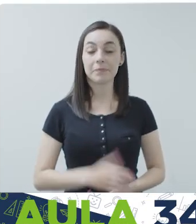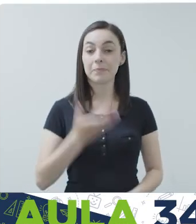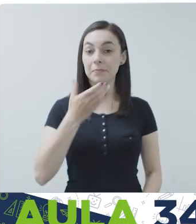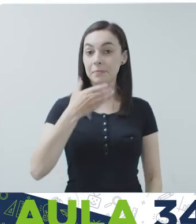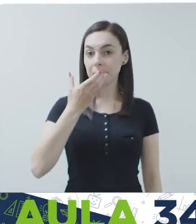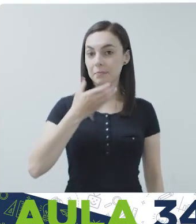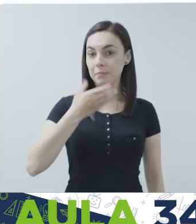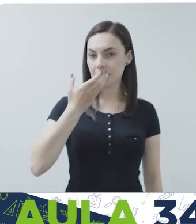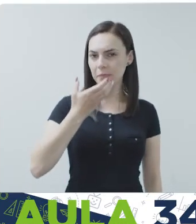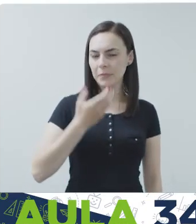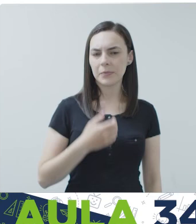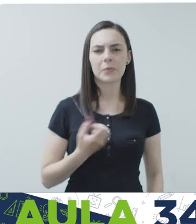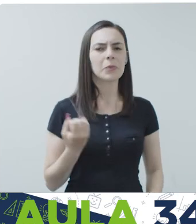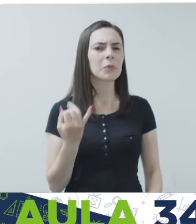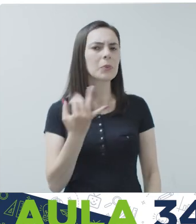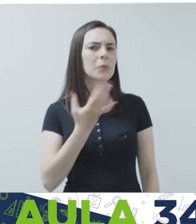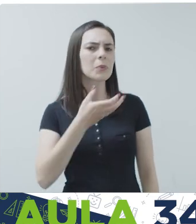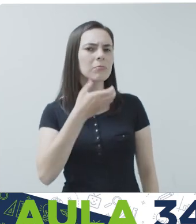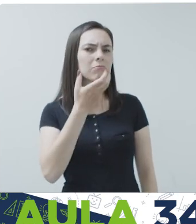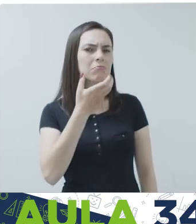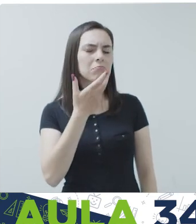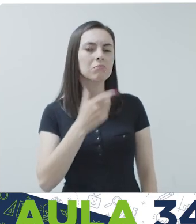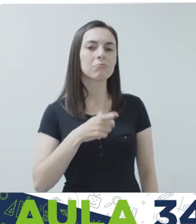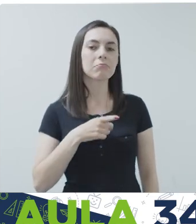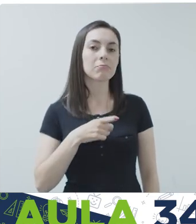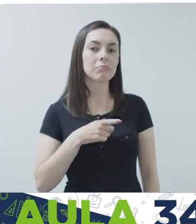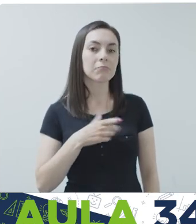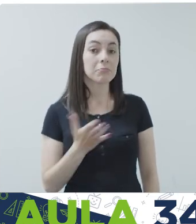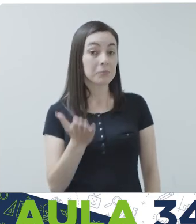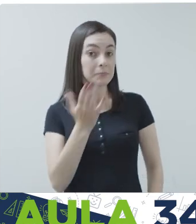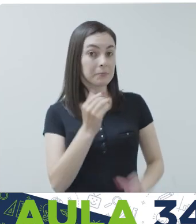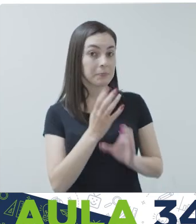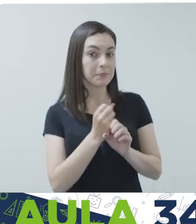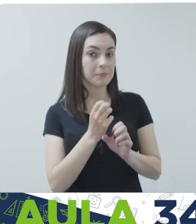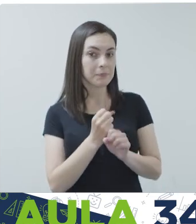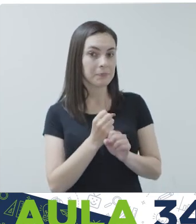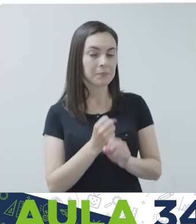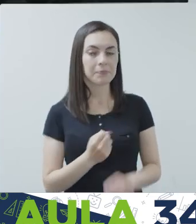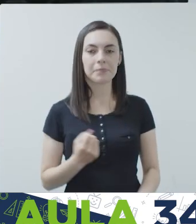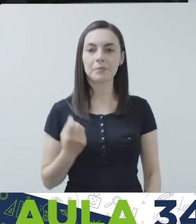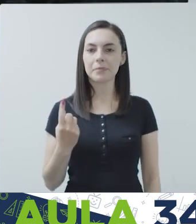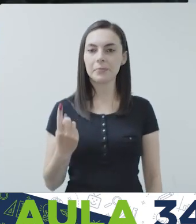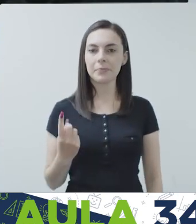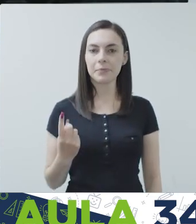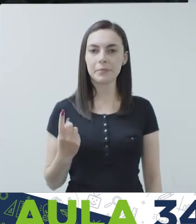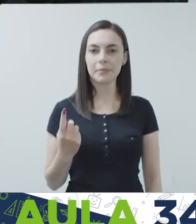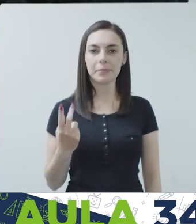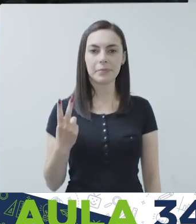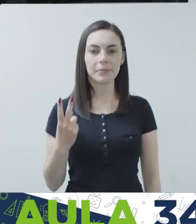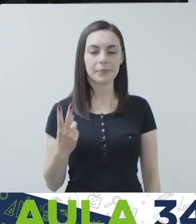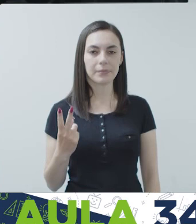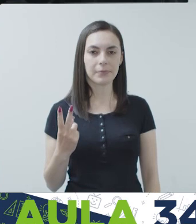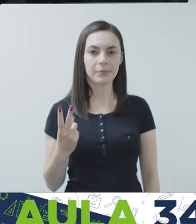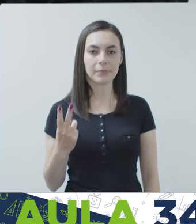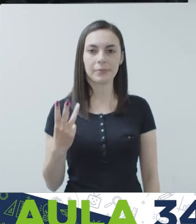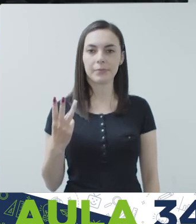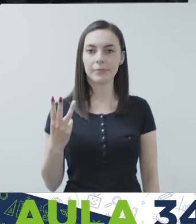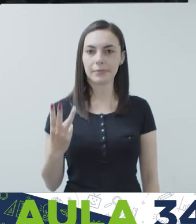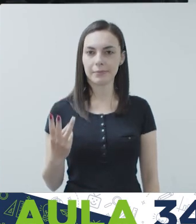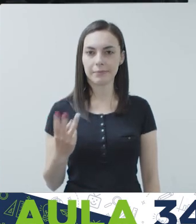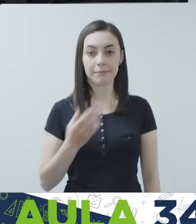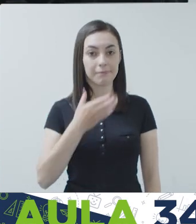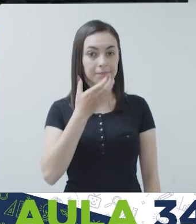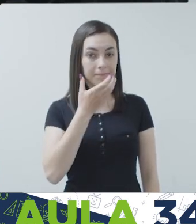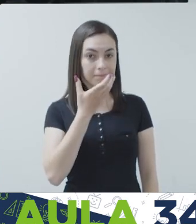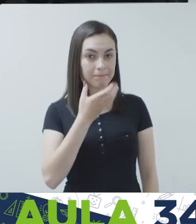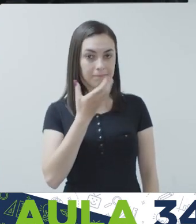Maçãs. Quantas maçãs nós temos ali? Vamos contar juntos? Uma, duas, três